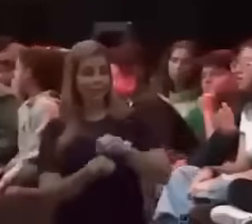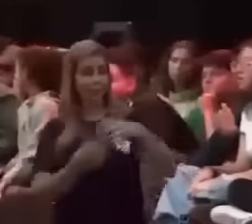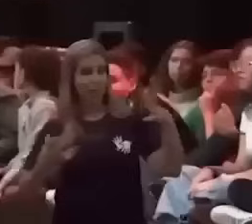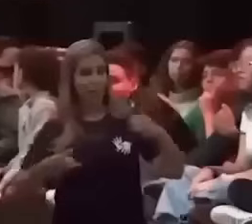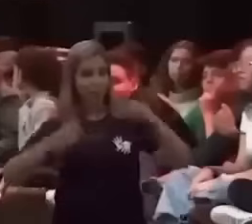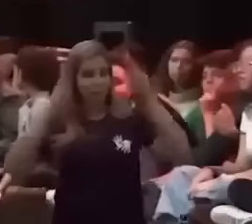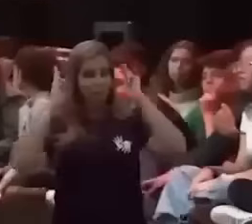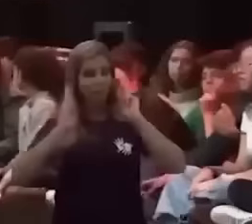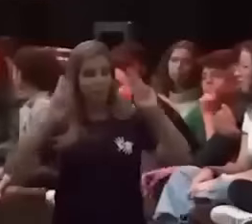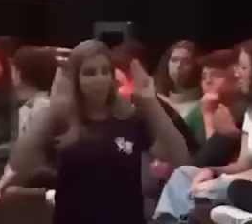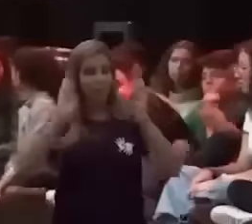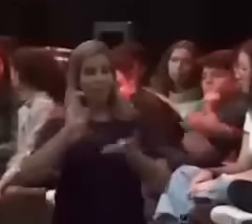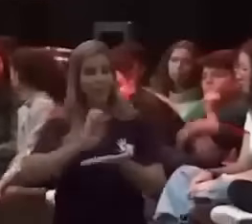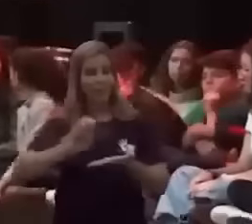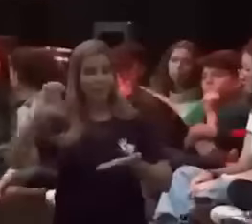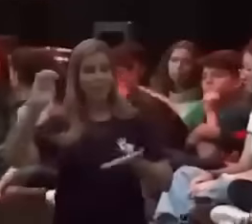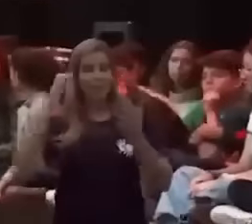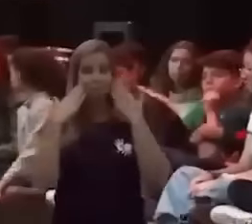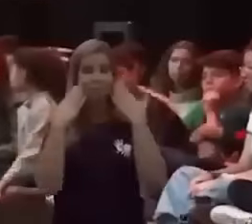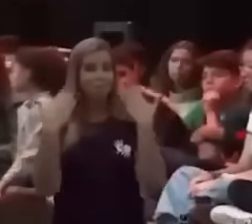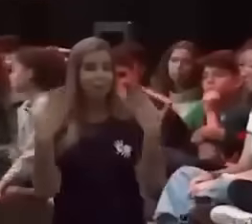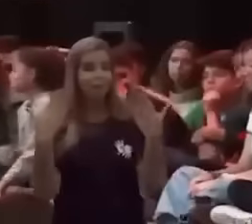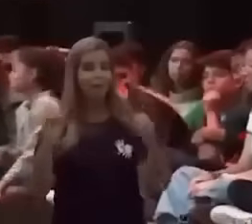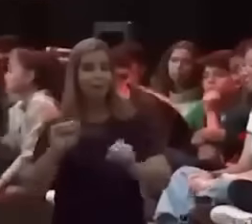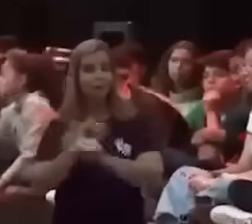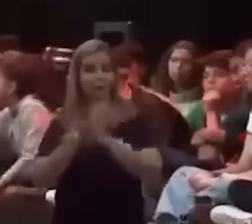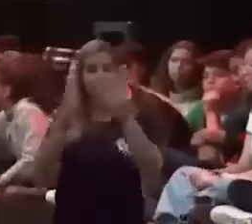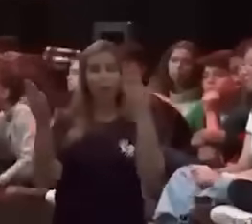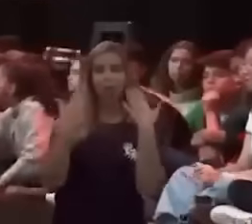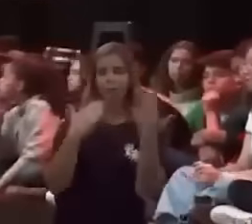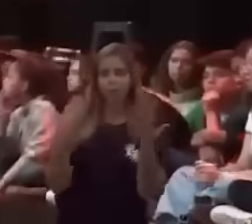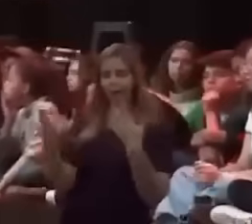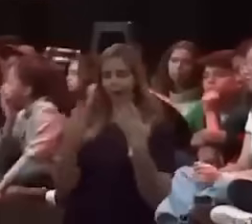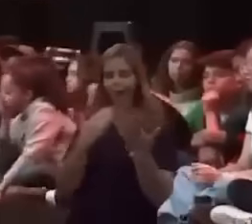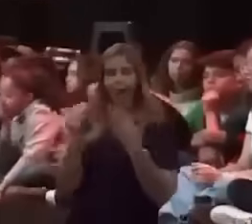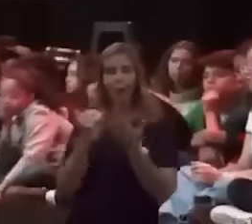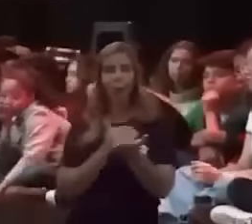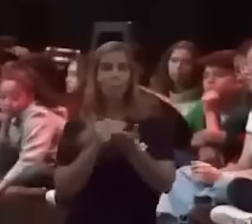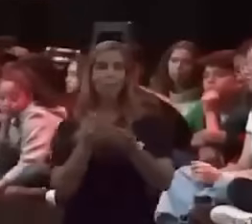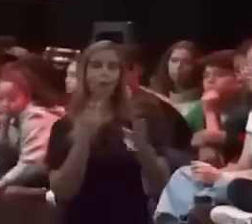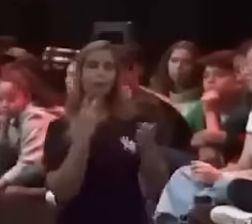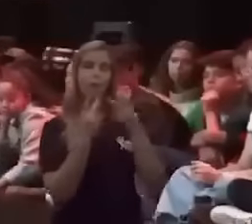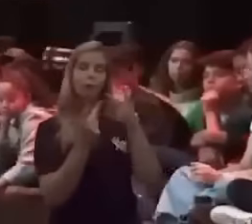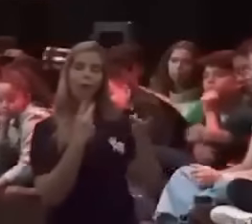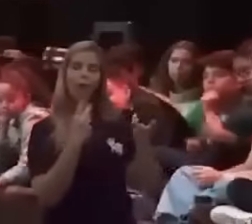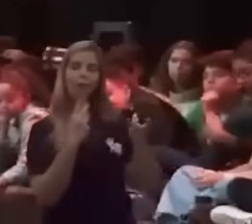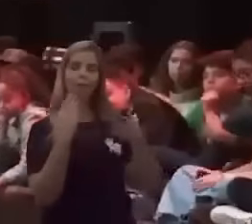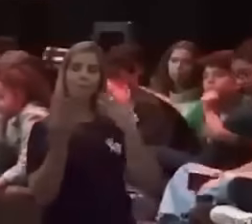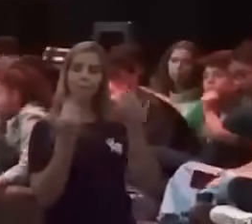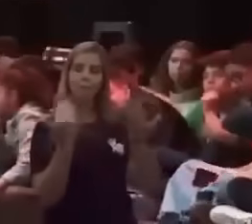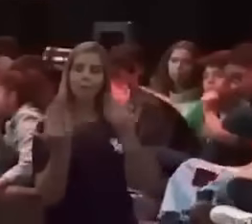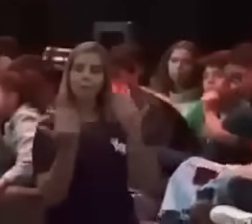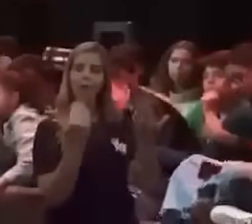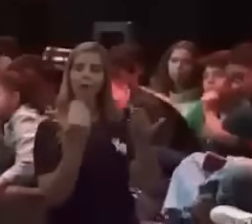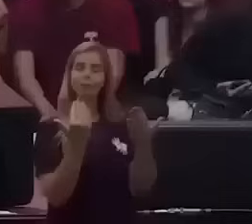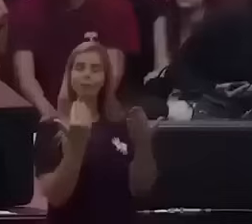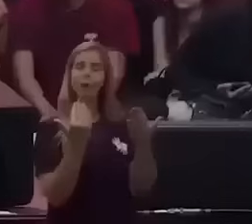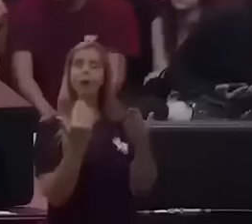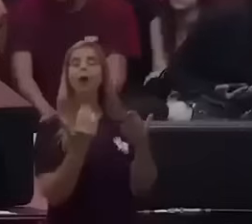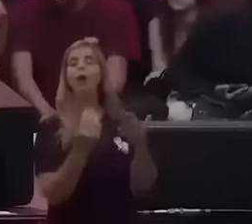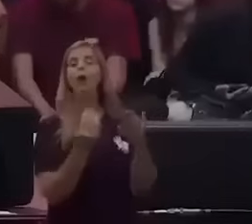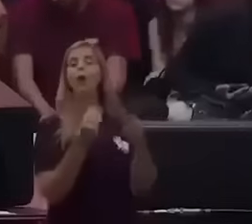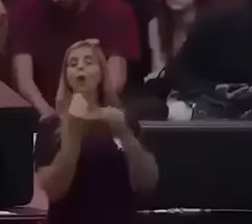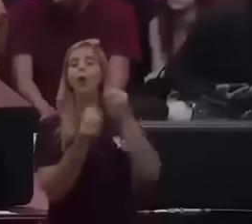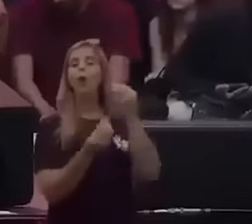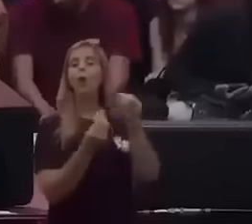glória, conversando com Jesus sobre a sua partida. Preste atenção nisso, a pauta da reunião, a